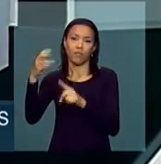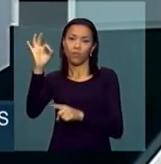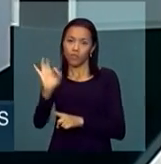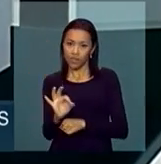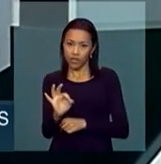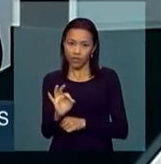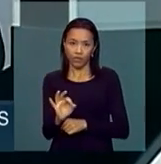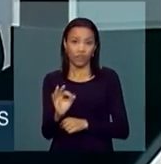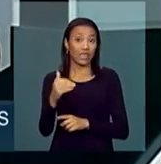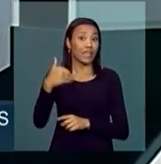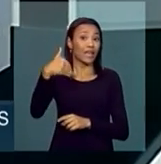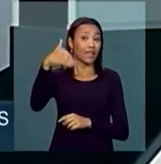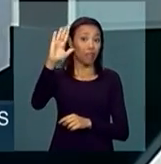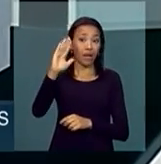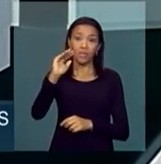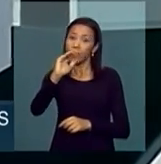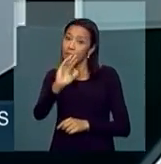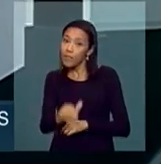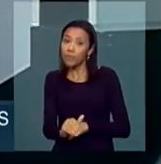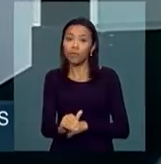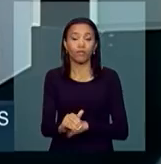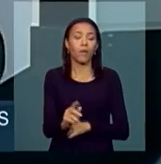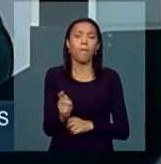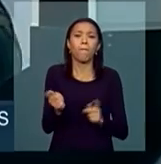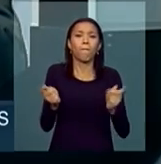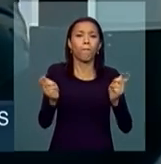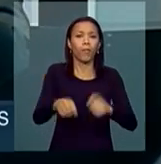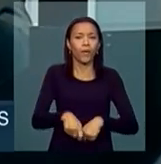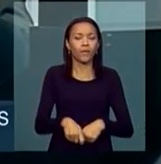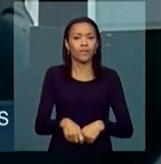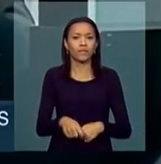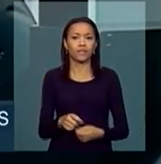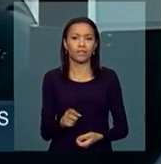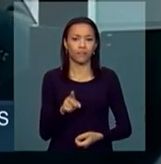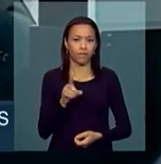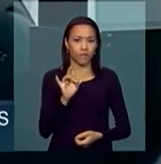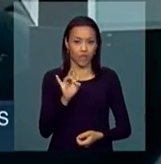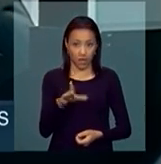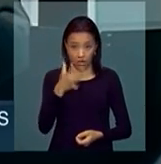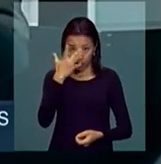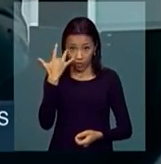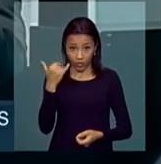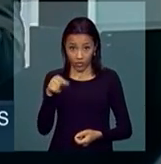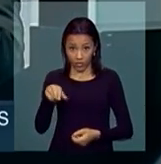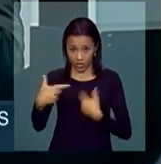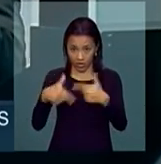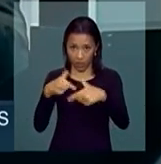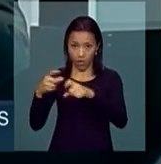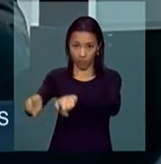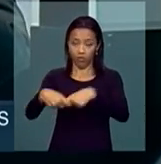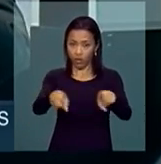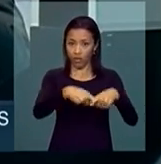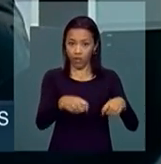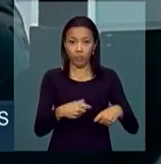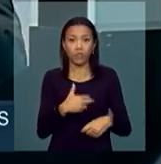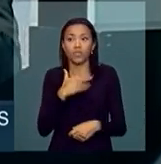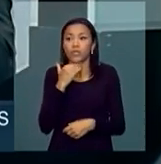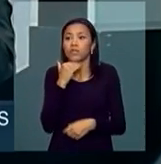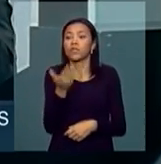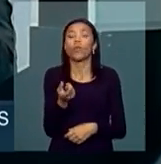além de 5,5% e nada que possa ser considerado por parte dos produtores algo impagável,